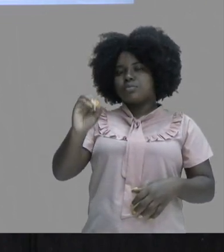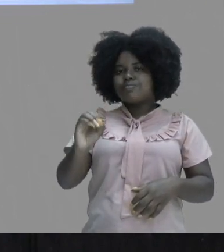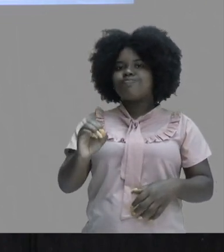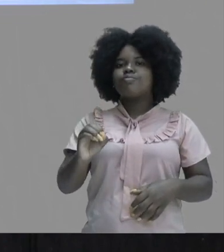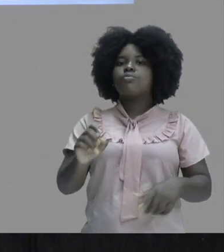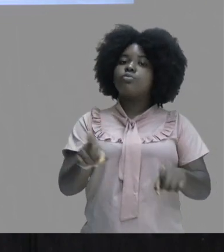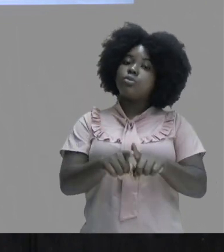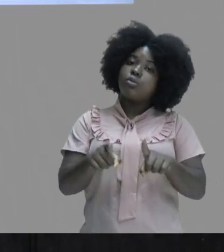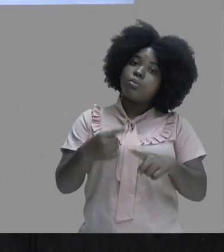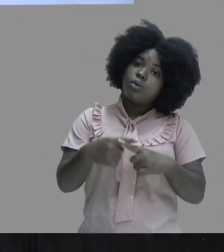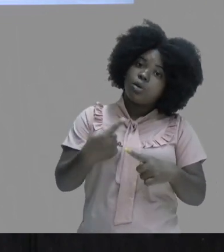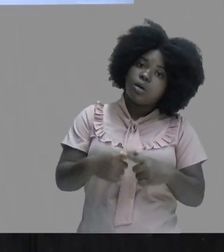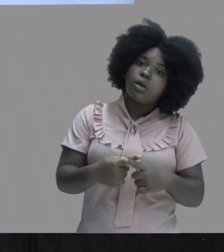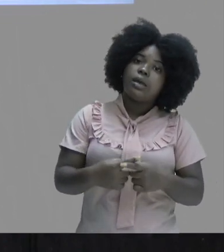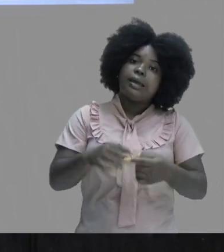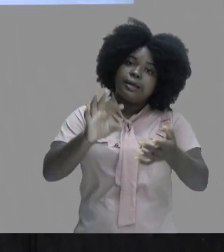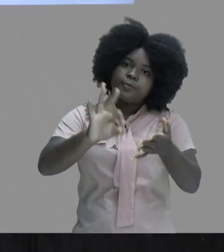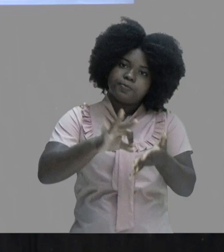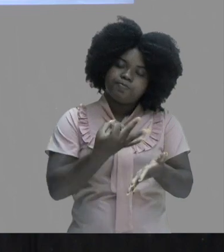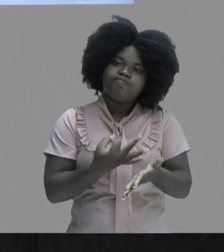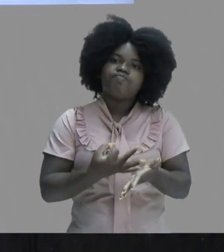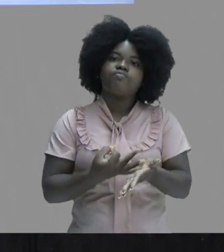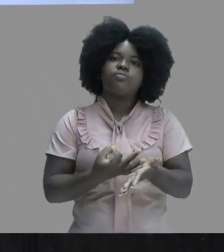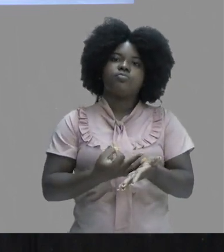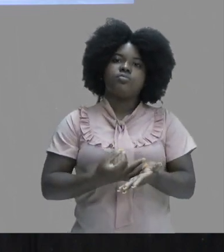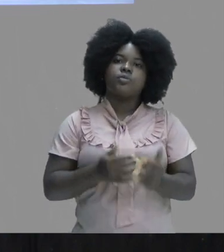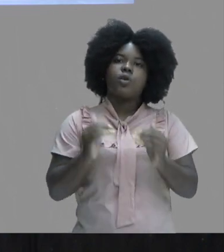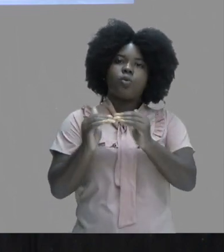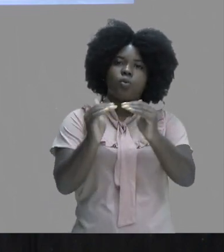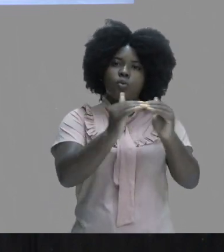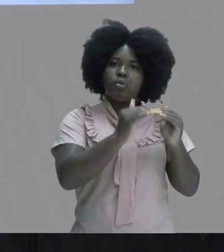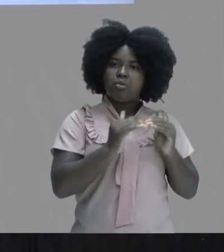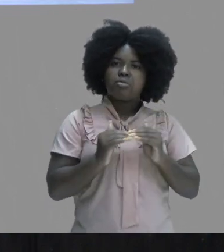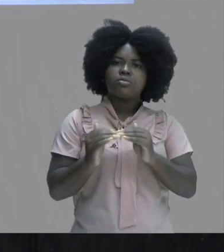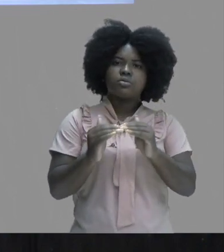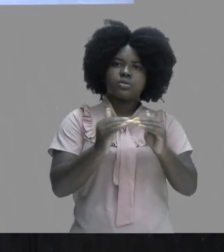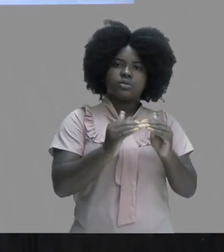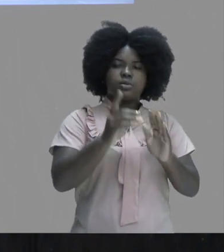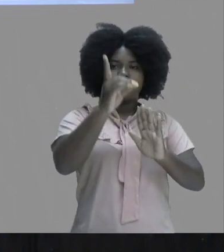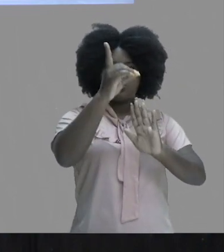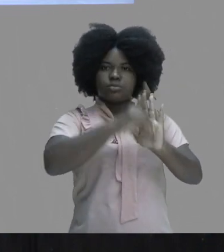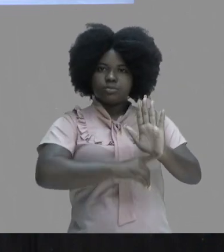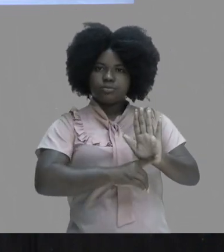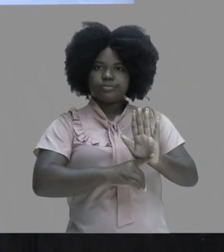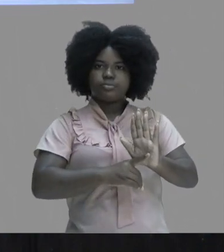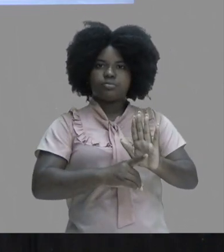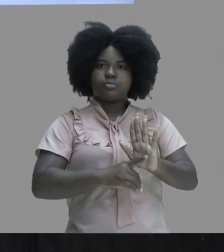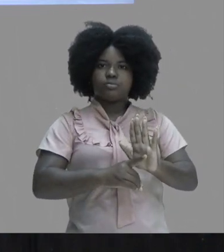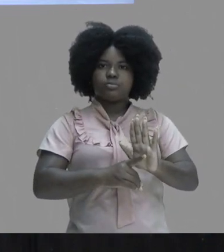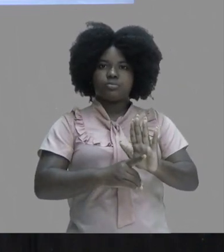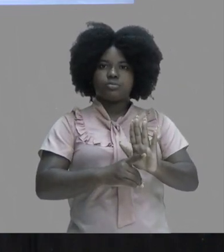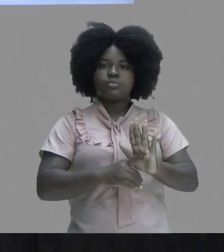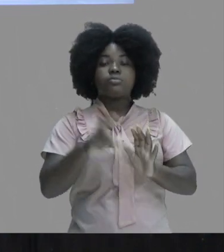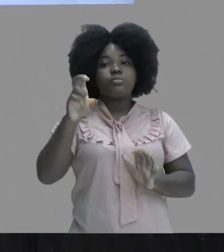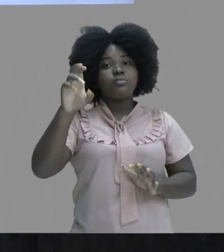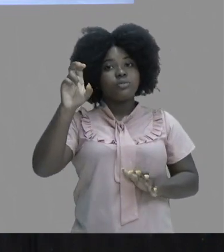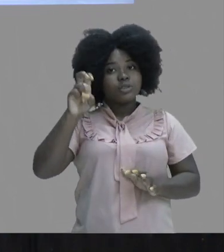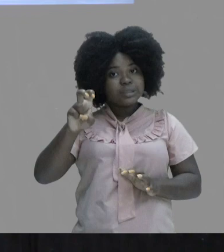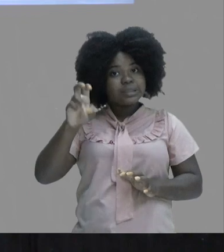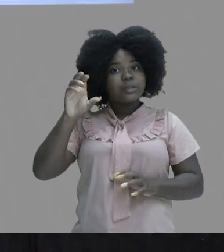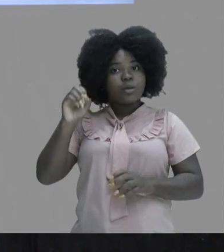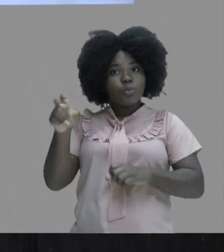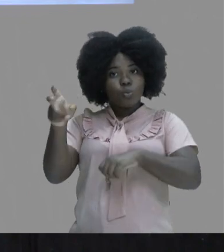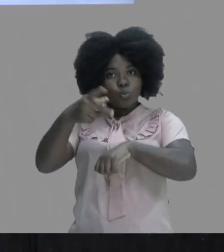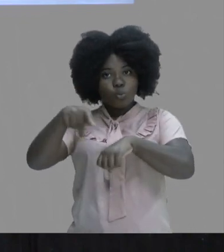Eles assinaram, eles concordaram com aqueles direitos, com aquela declaração. Ok? Então, 50 países